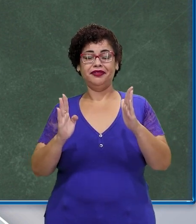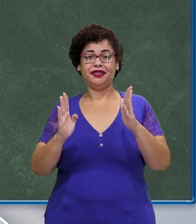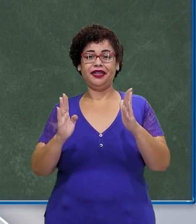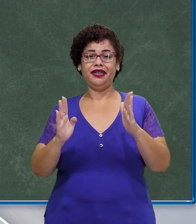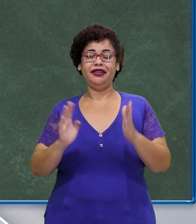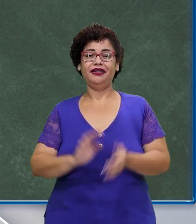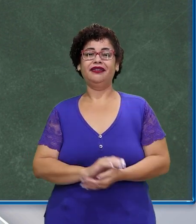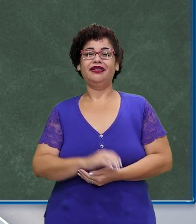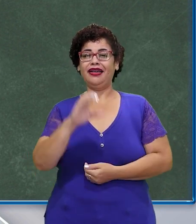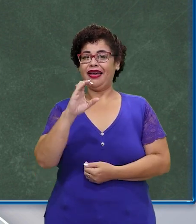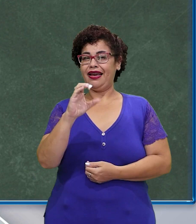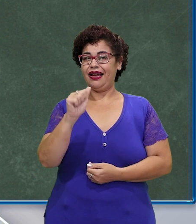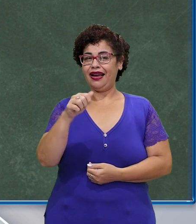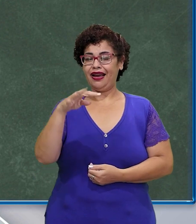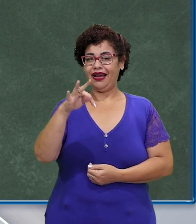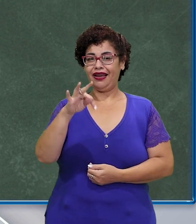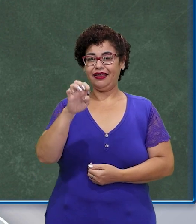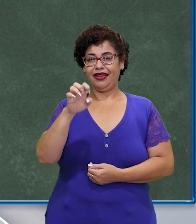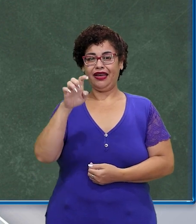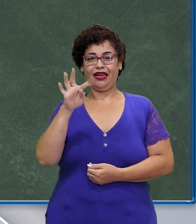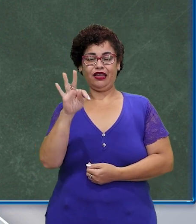catetos. Cateto 1,